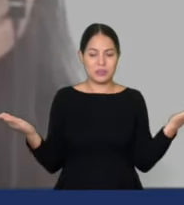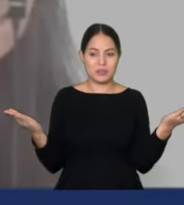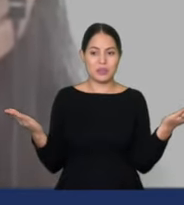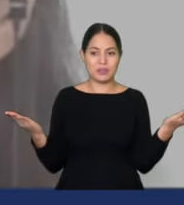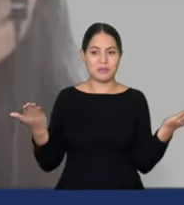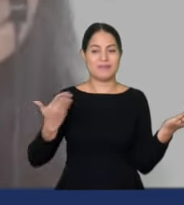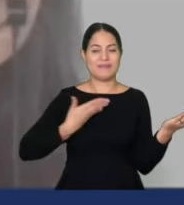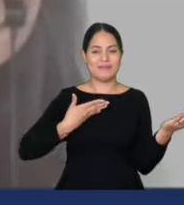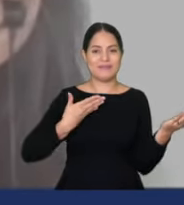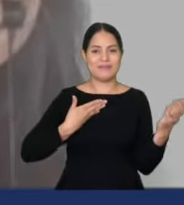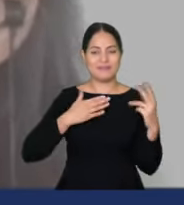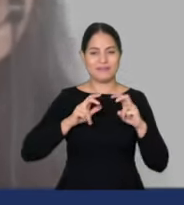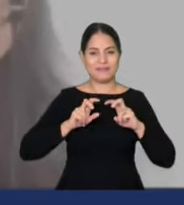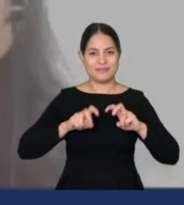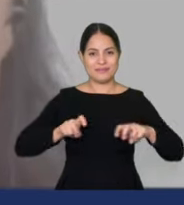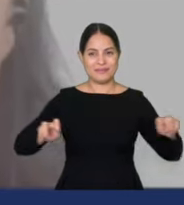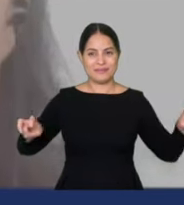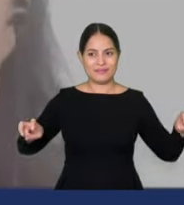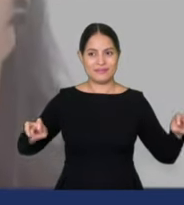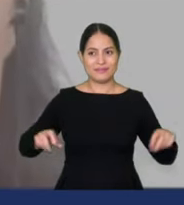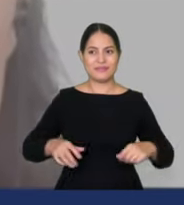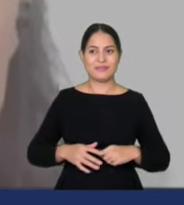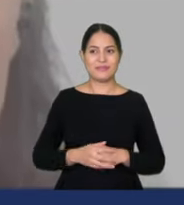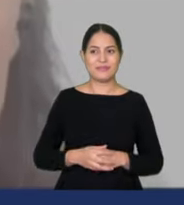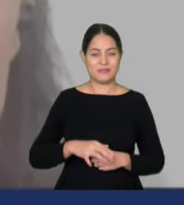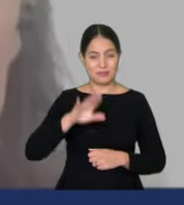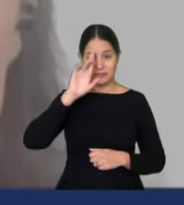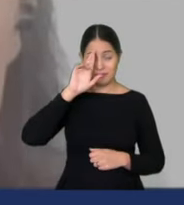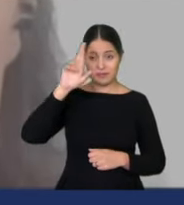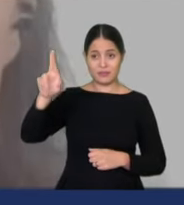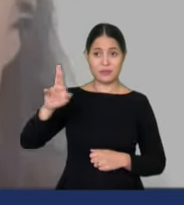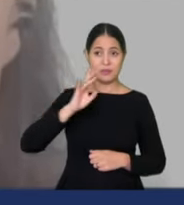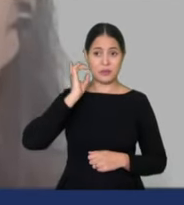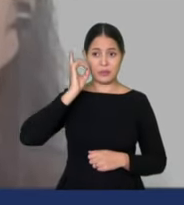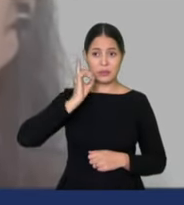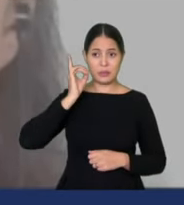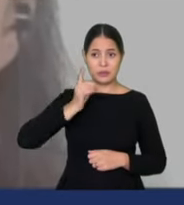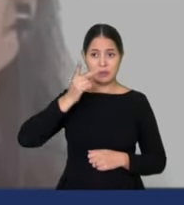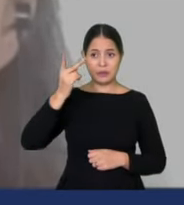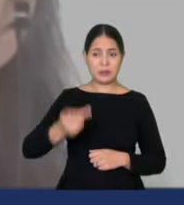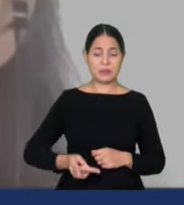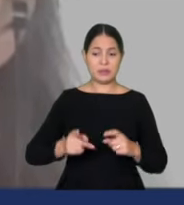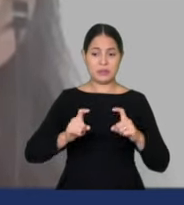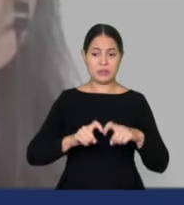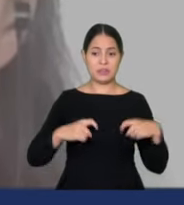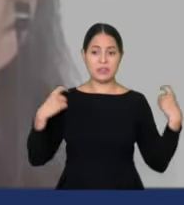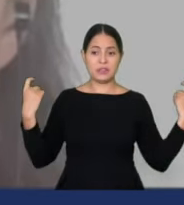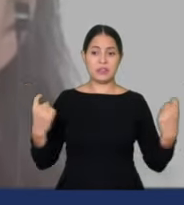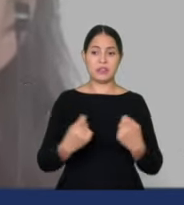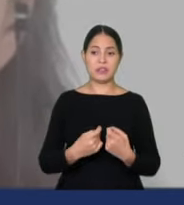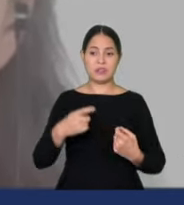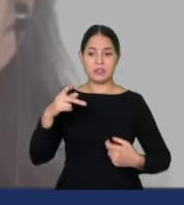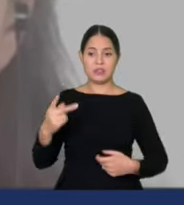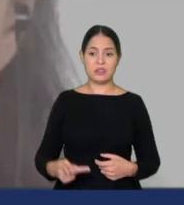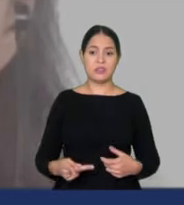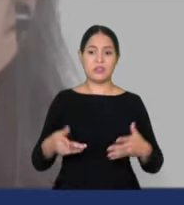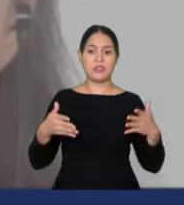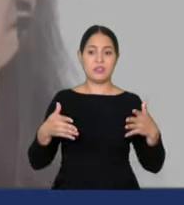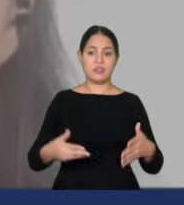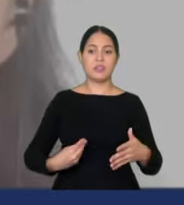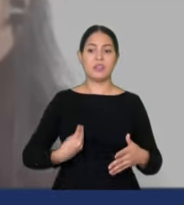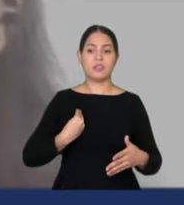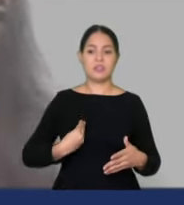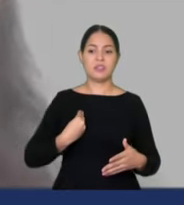constituintes que estão participando e, sobretudo, ao senhor deputado, pela iniciativa dessa reunião, porque realmente